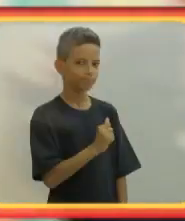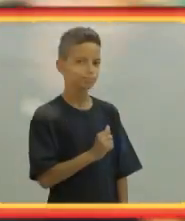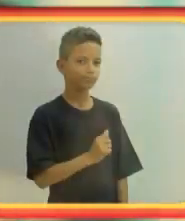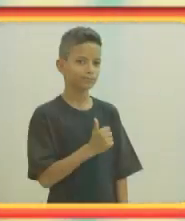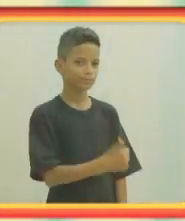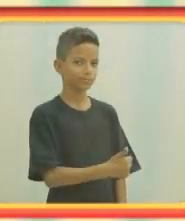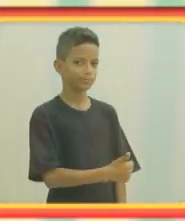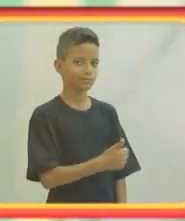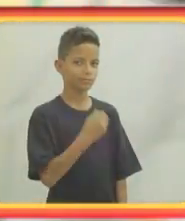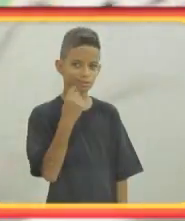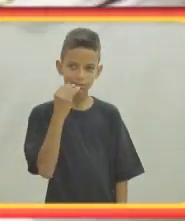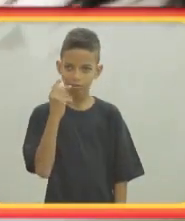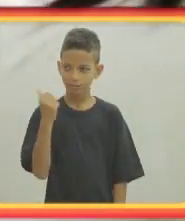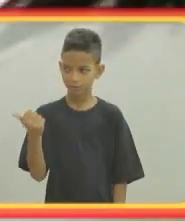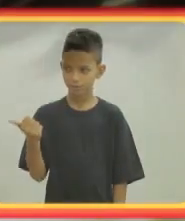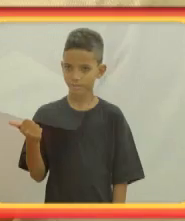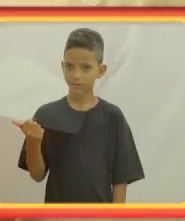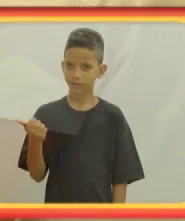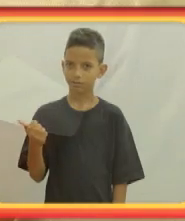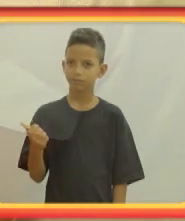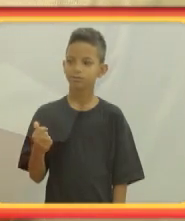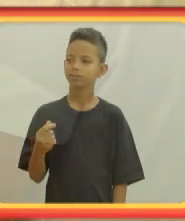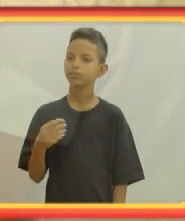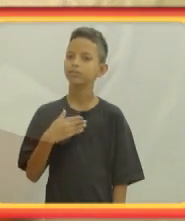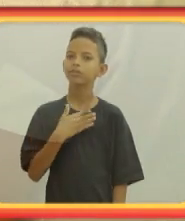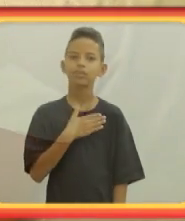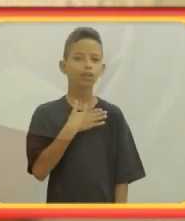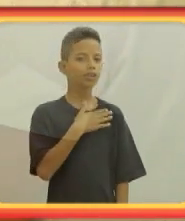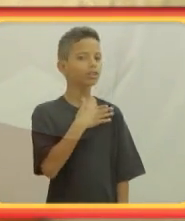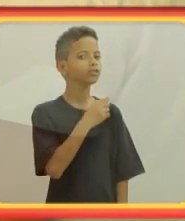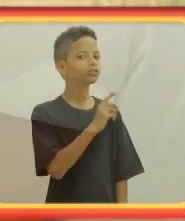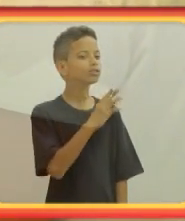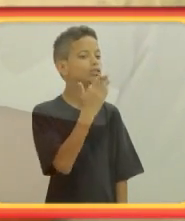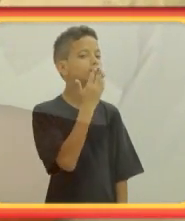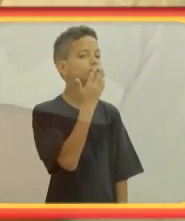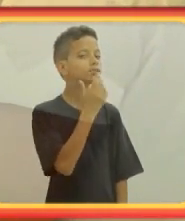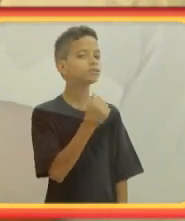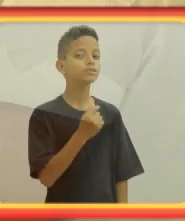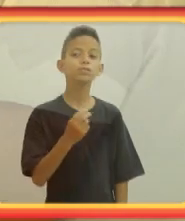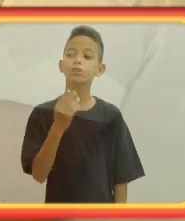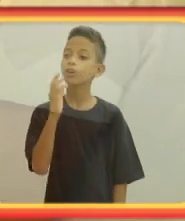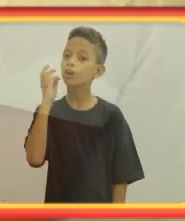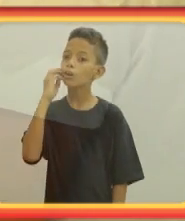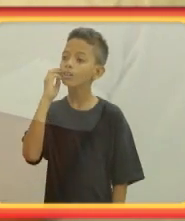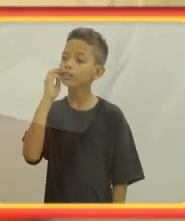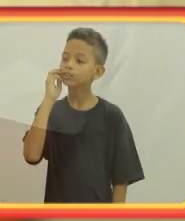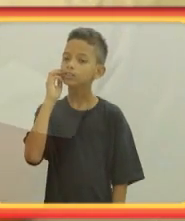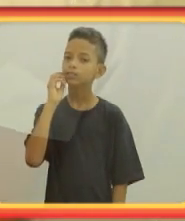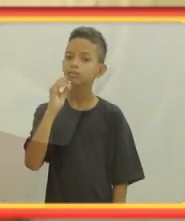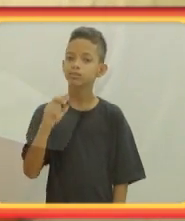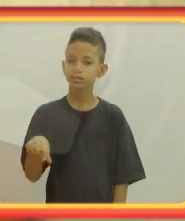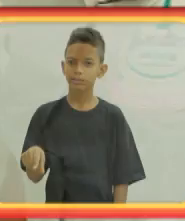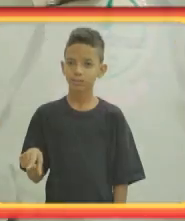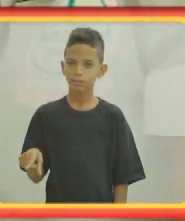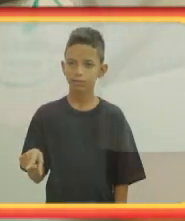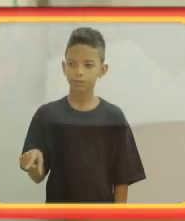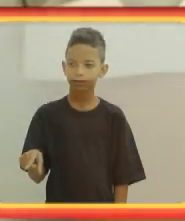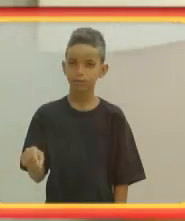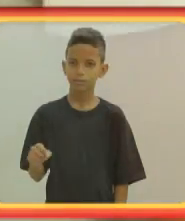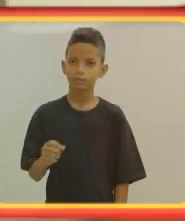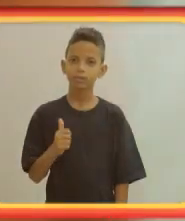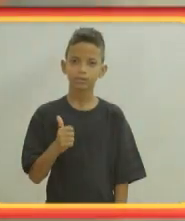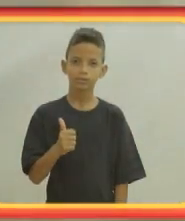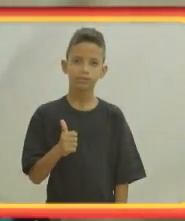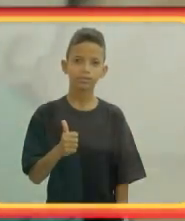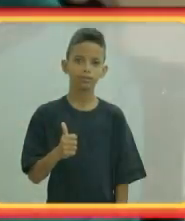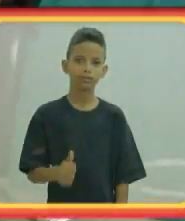dia. Tudo bem? Tudo bem? Em frente à prateleira. Você gosta de que cor? Esse rosa. Esse? Mulher pega